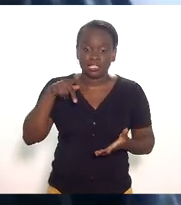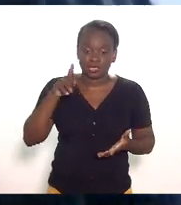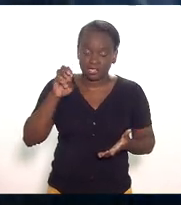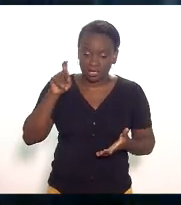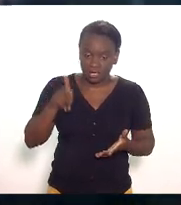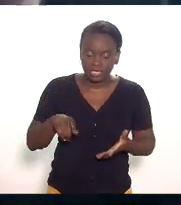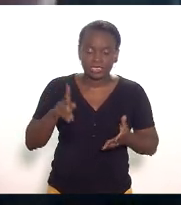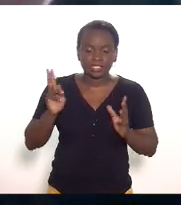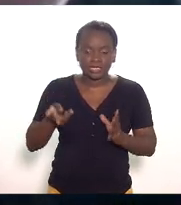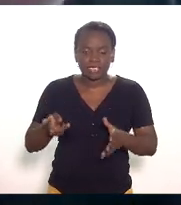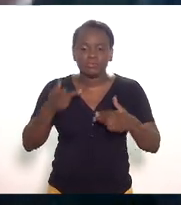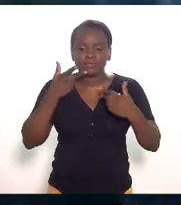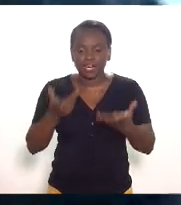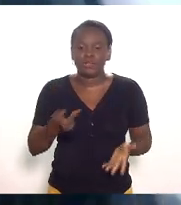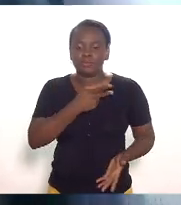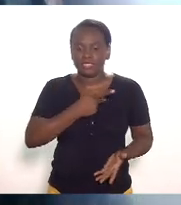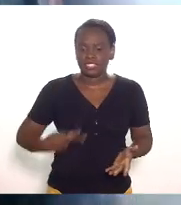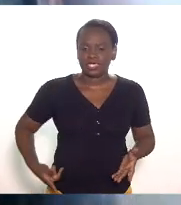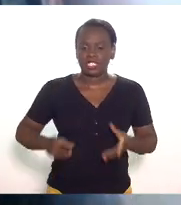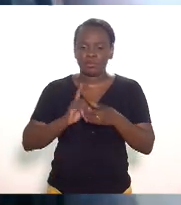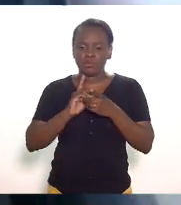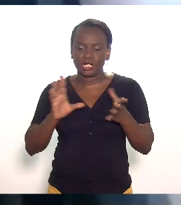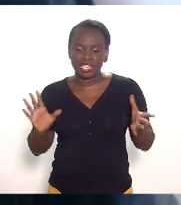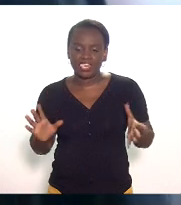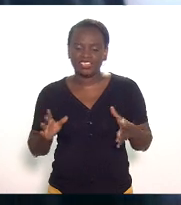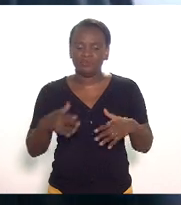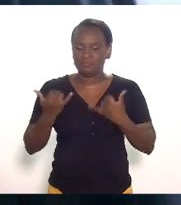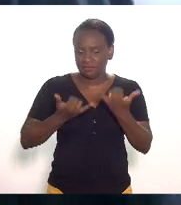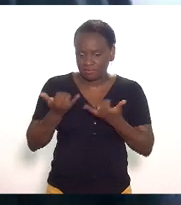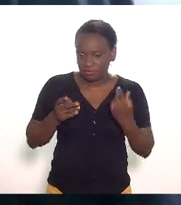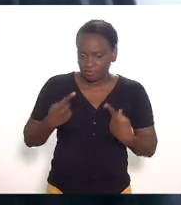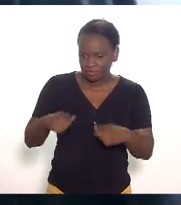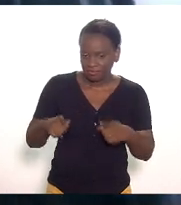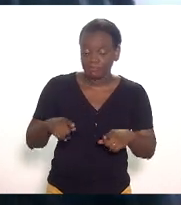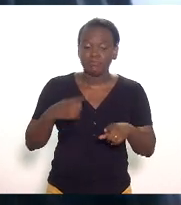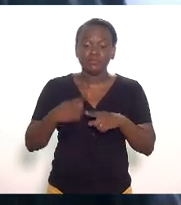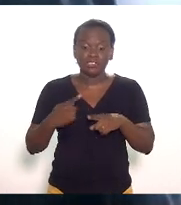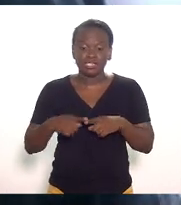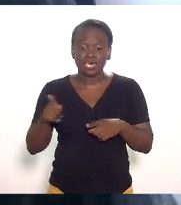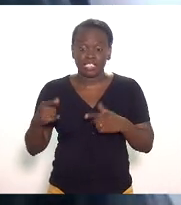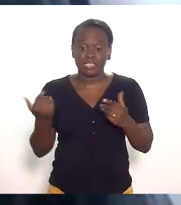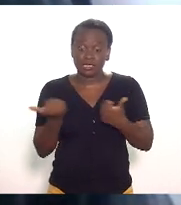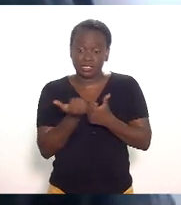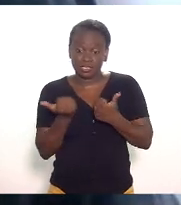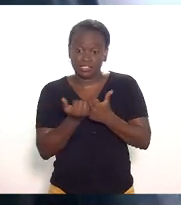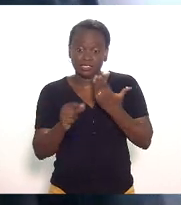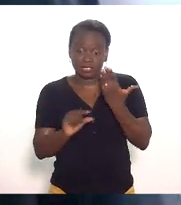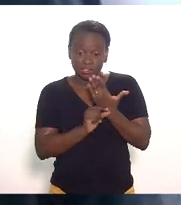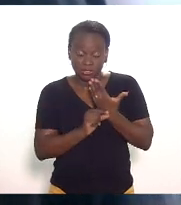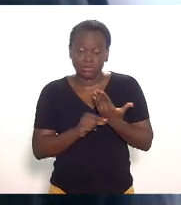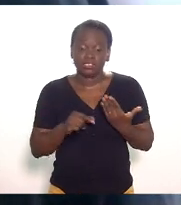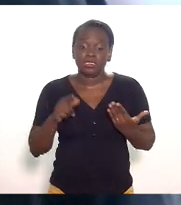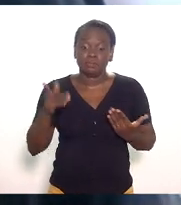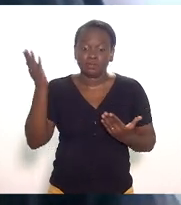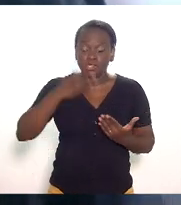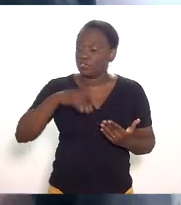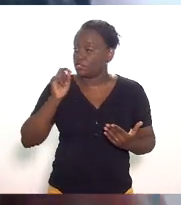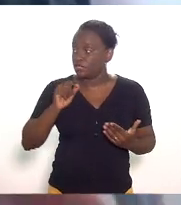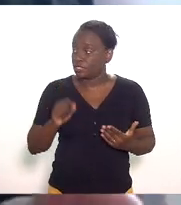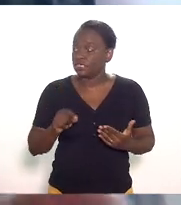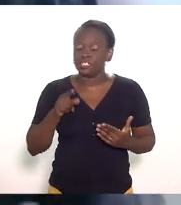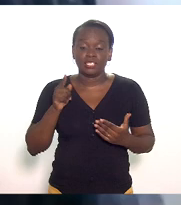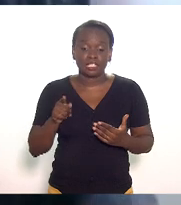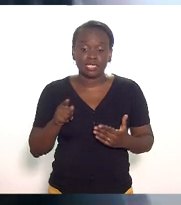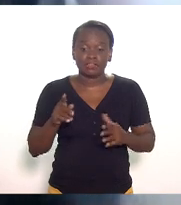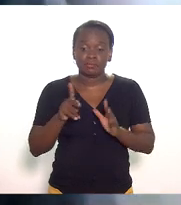sempre chamo ele, presidente democrático André Siciliano. Então, eu acho que ele ser coautor desse projeto mostra o